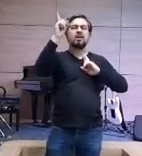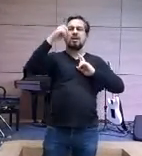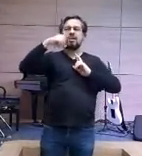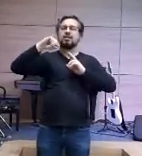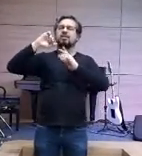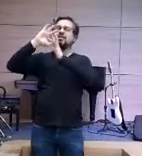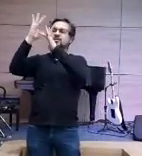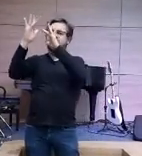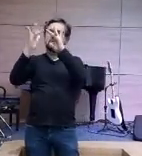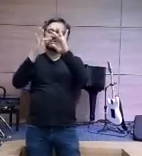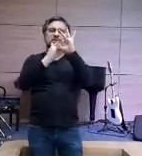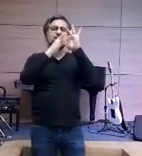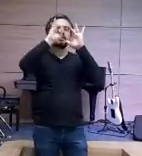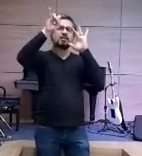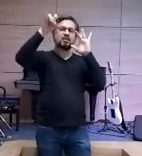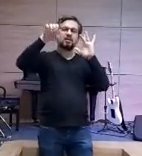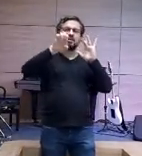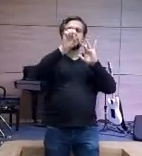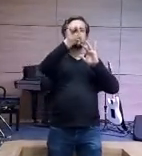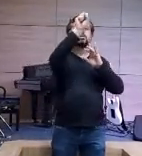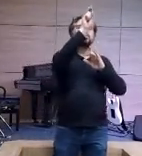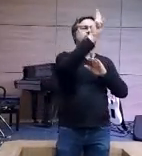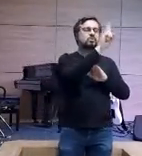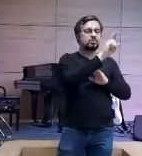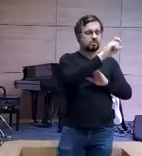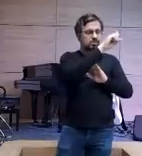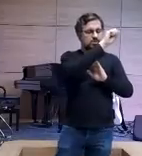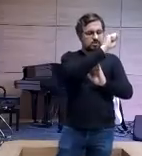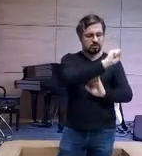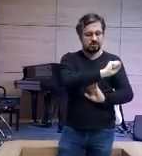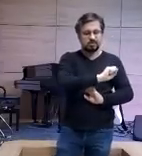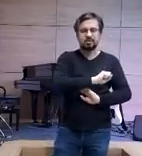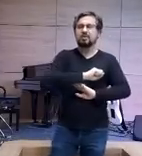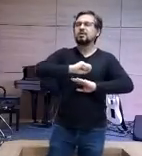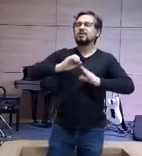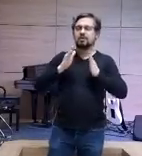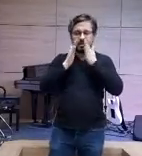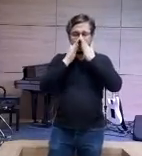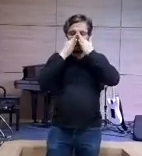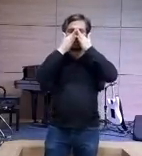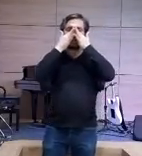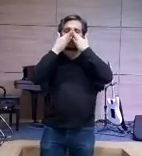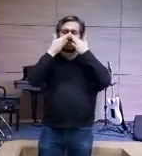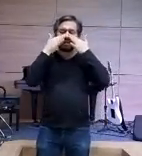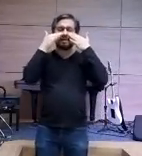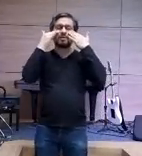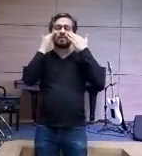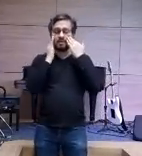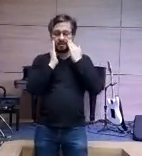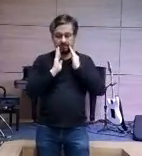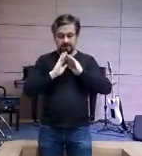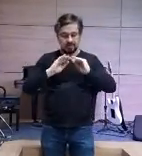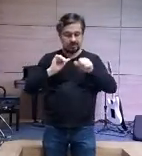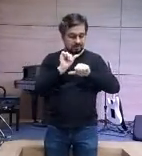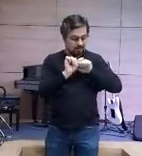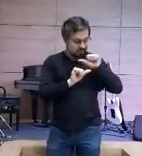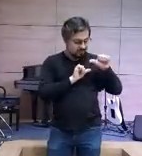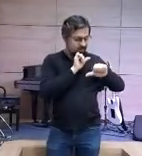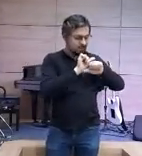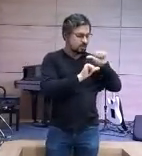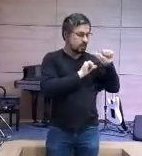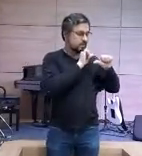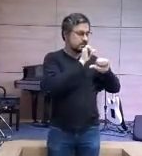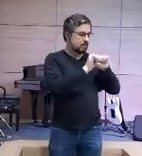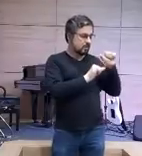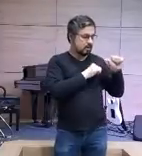resposta E aí chuvas Lágrimas e enxugar as lágrimas